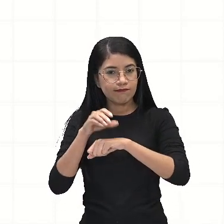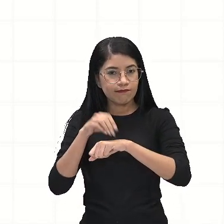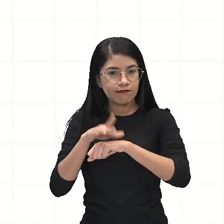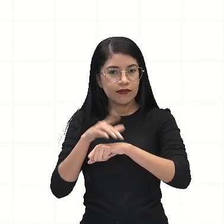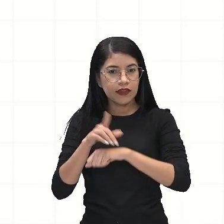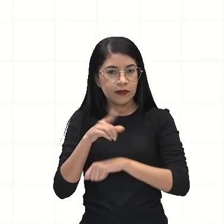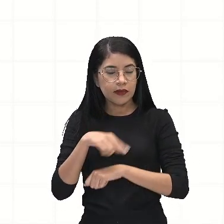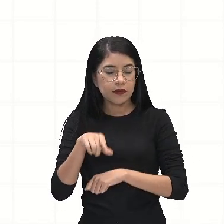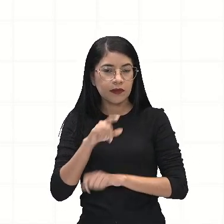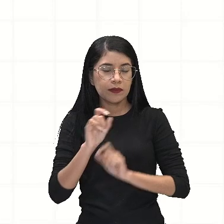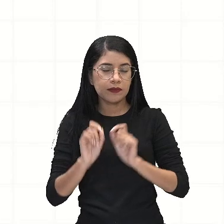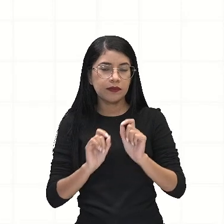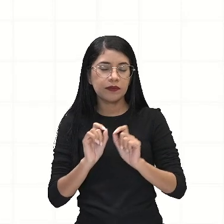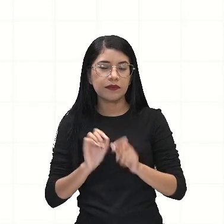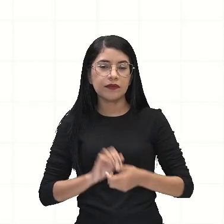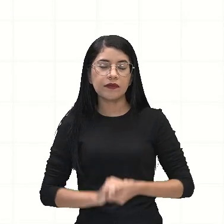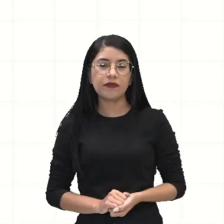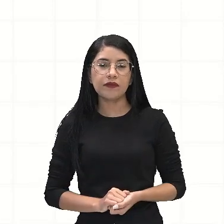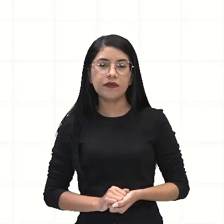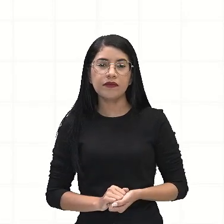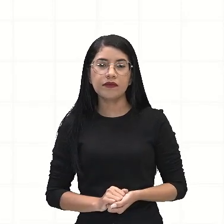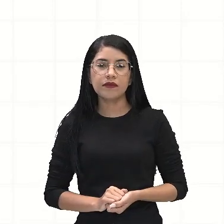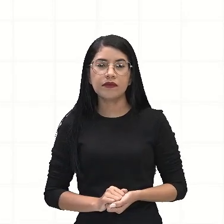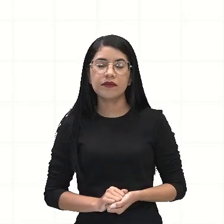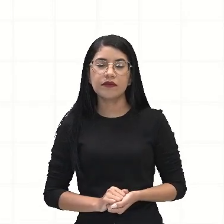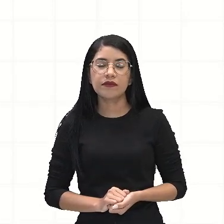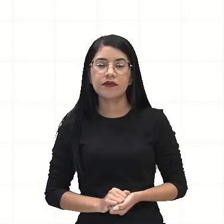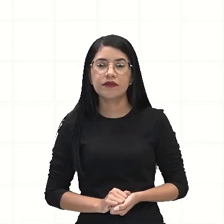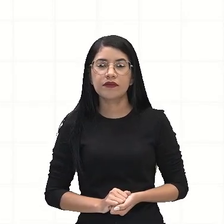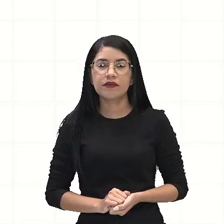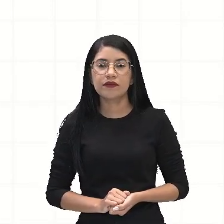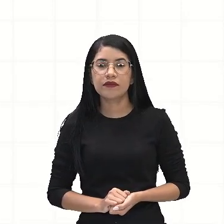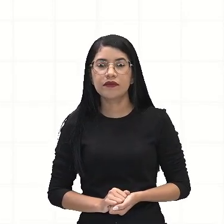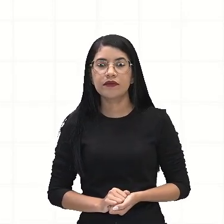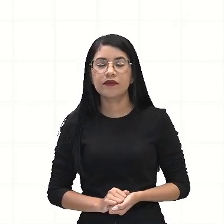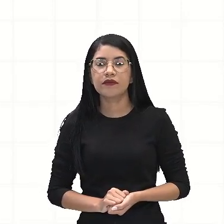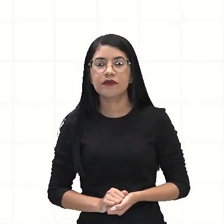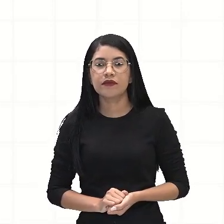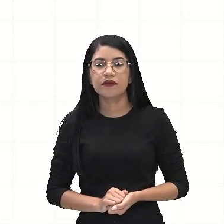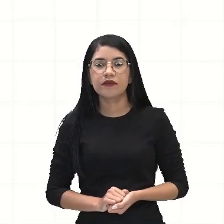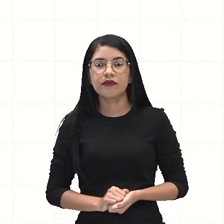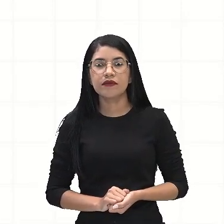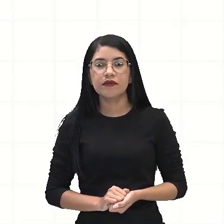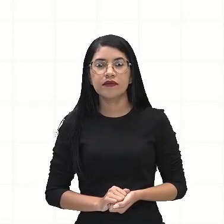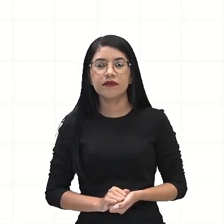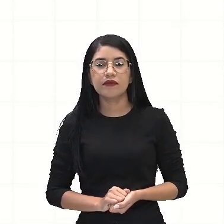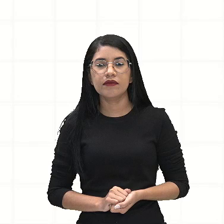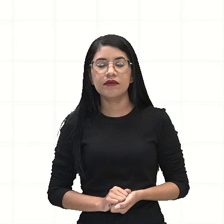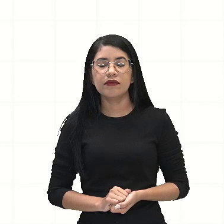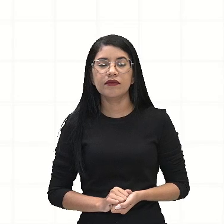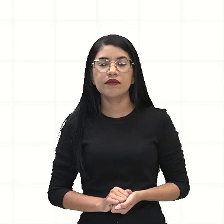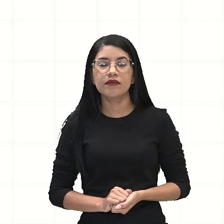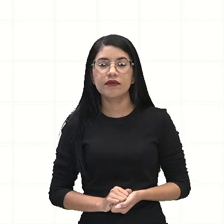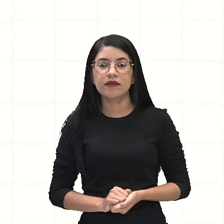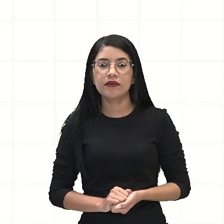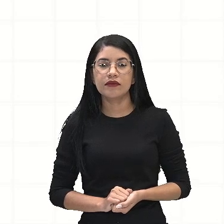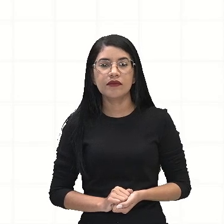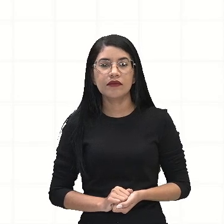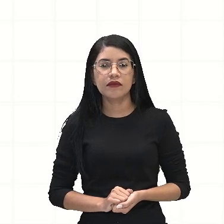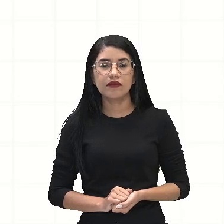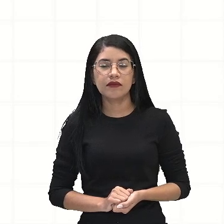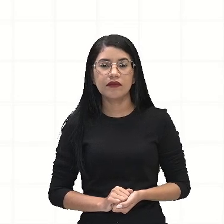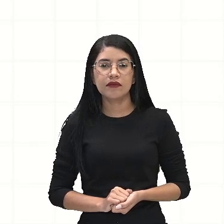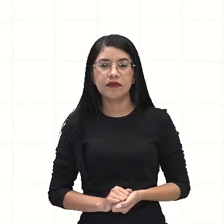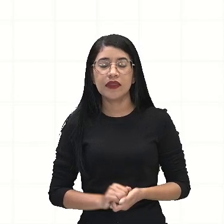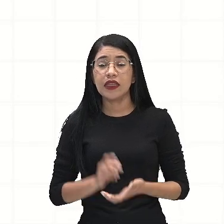do Rani, né? Vamos usar essa hashtag aqui, hashtag dica do Rani. Seguinte, toda vez que eu tenho